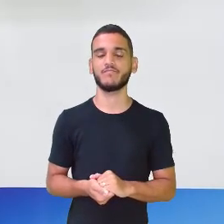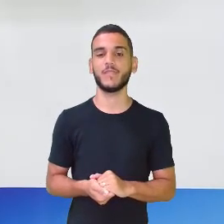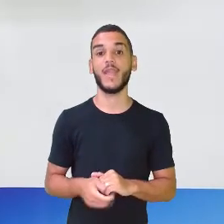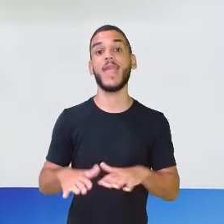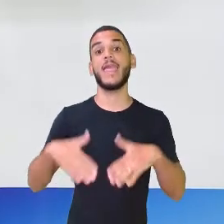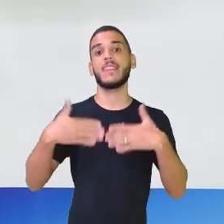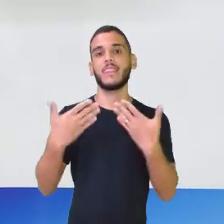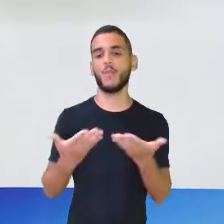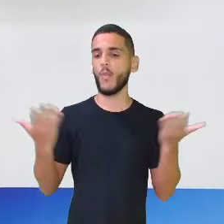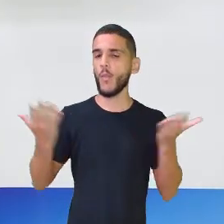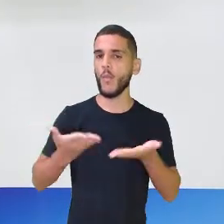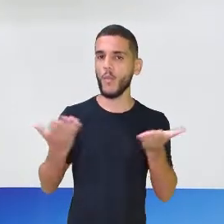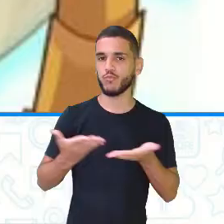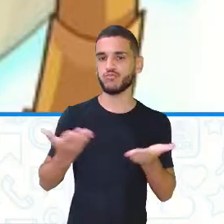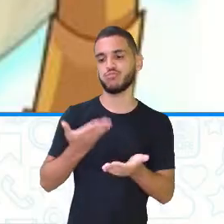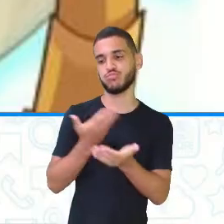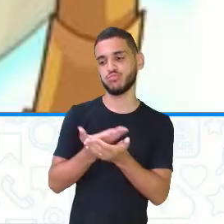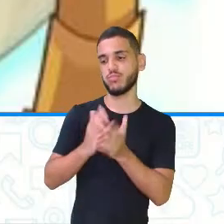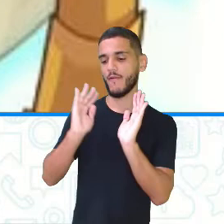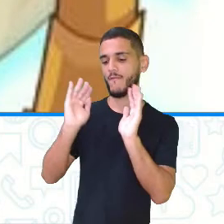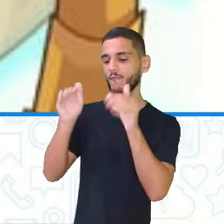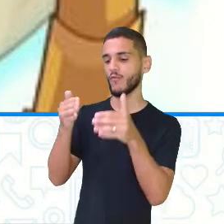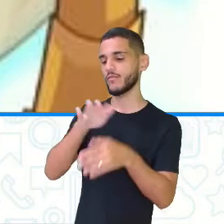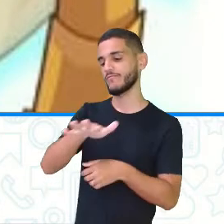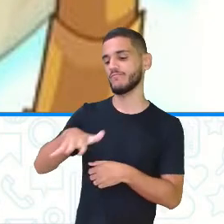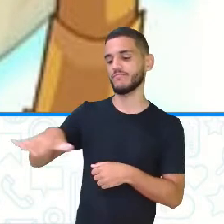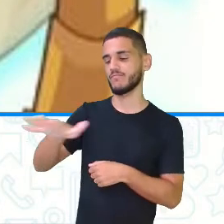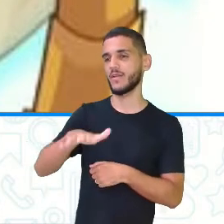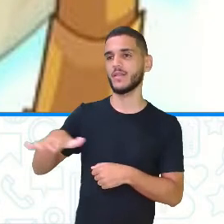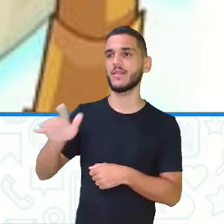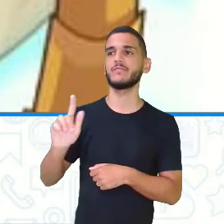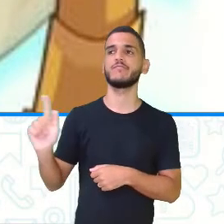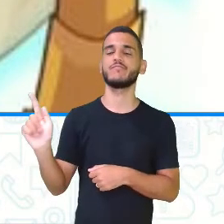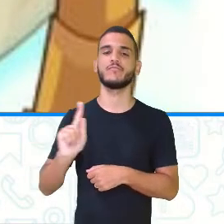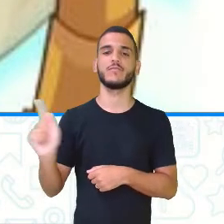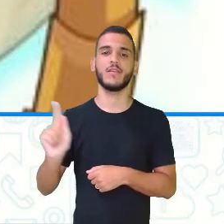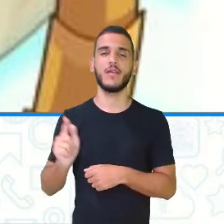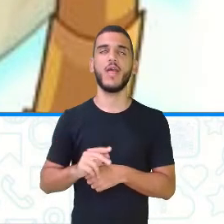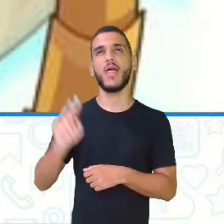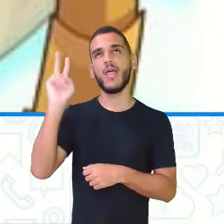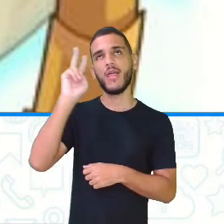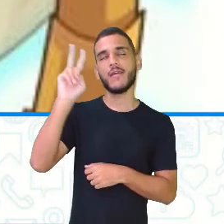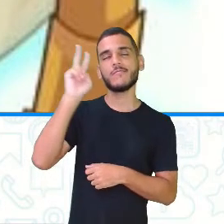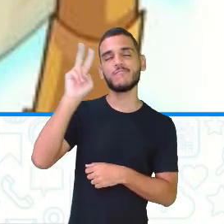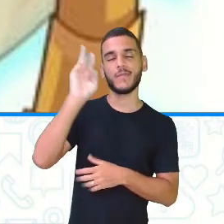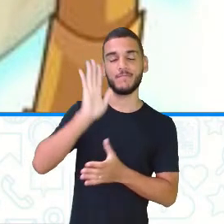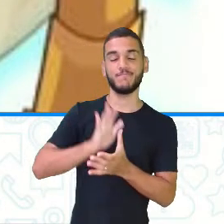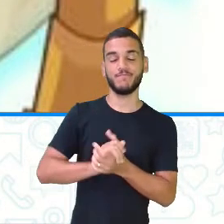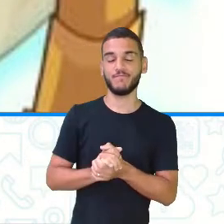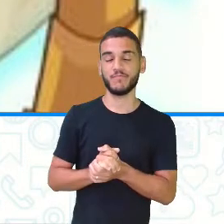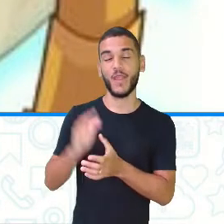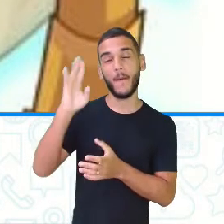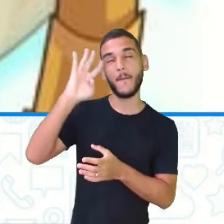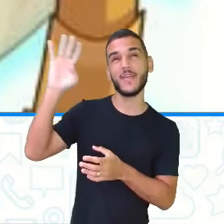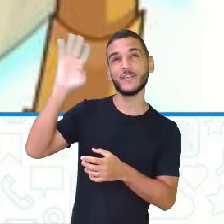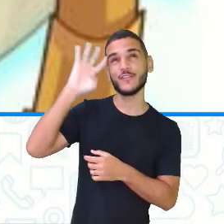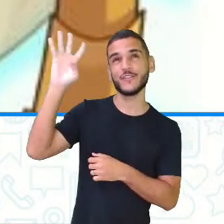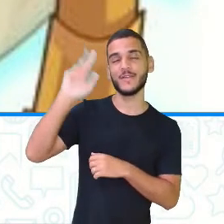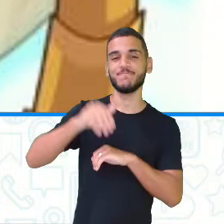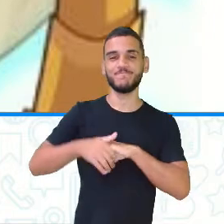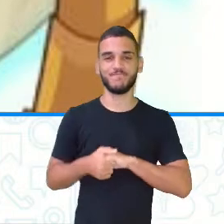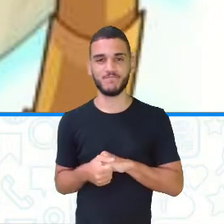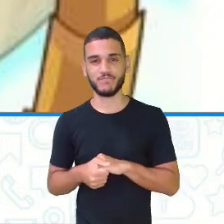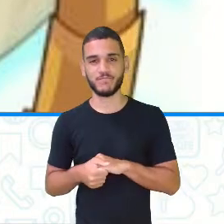falar sobre paisagem. Olha, aquela paisagem, pense naquela paisagem paradisíaca que você está aí pensando, aquela prainha, ou